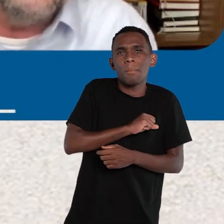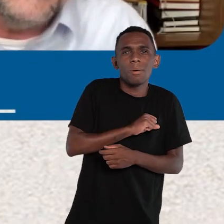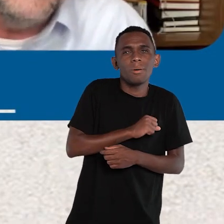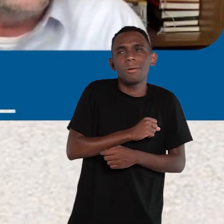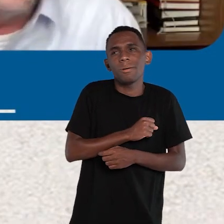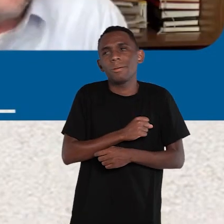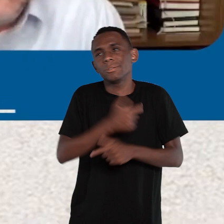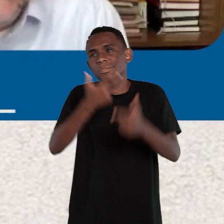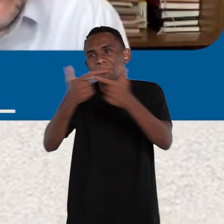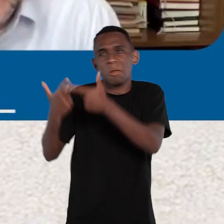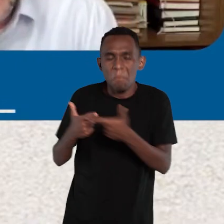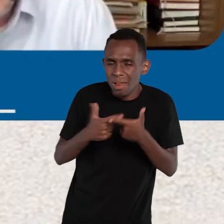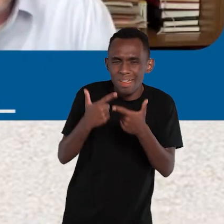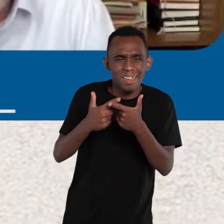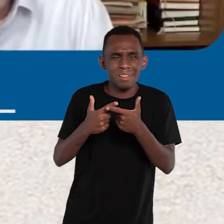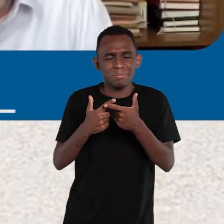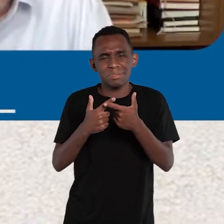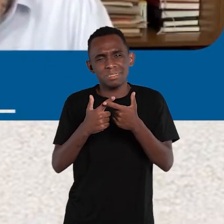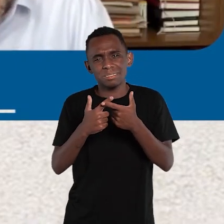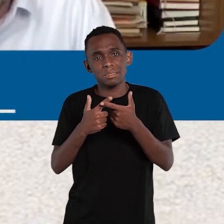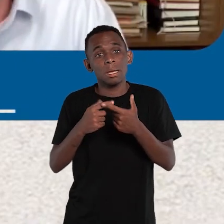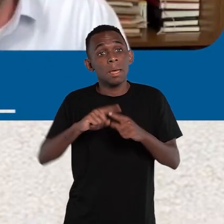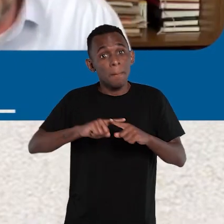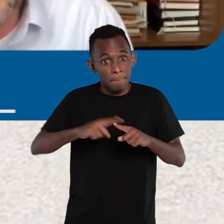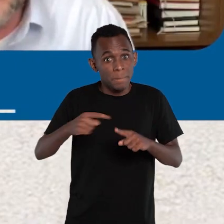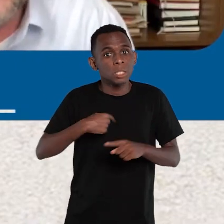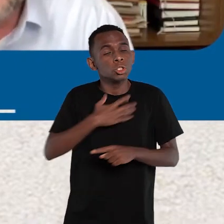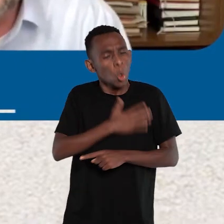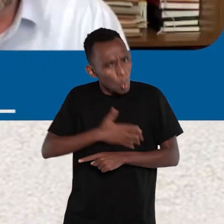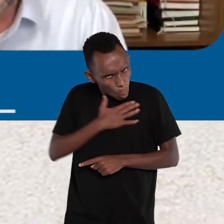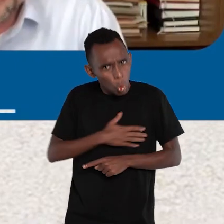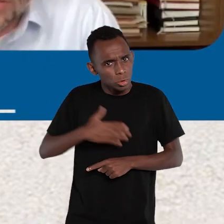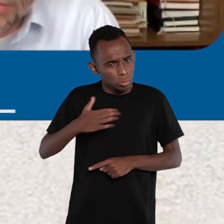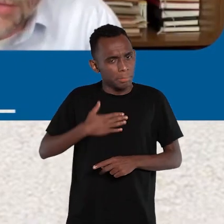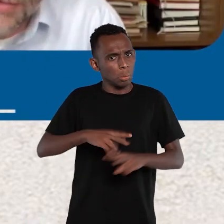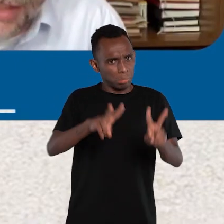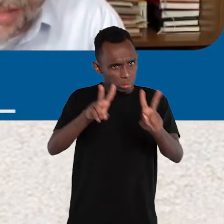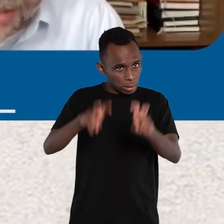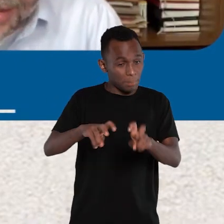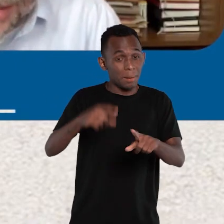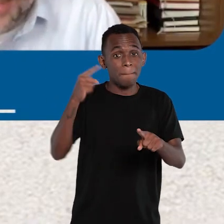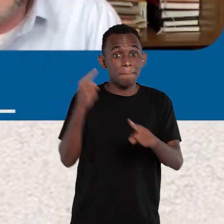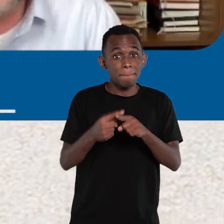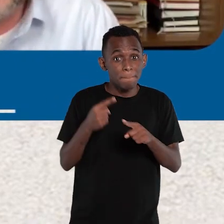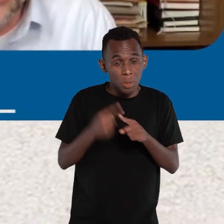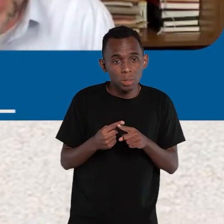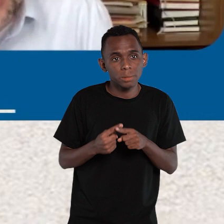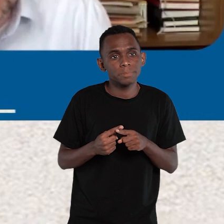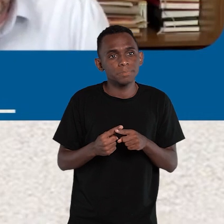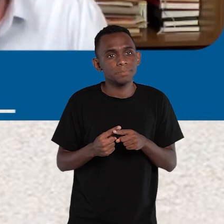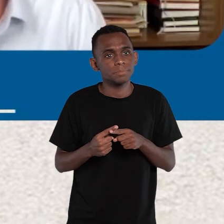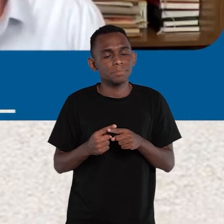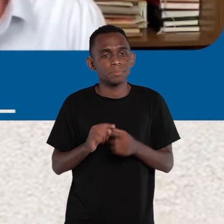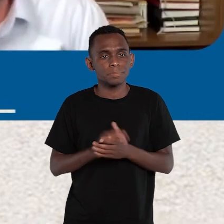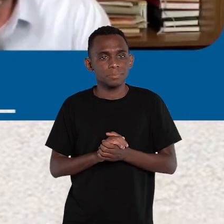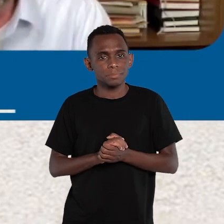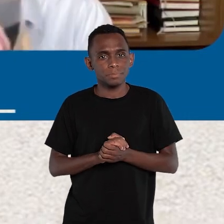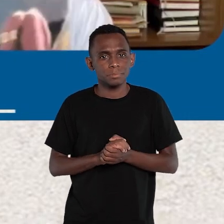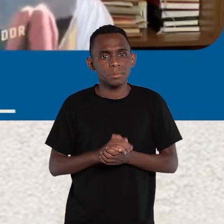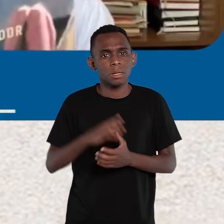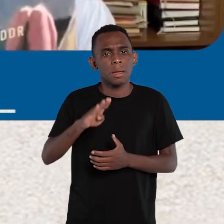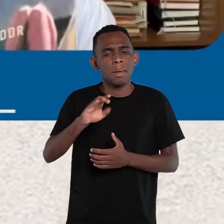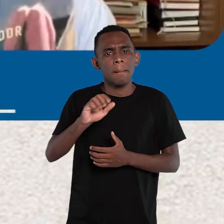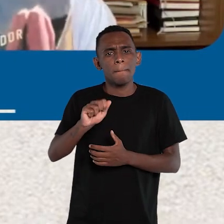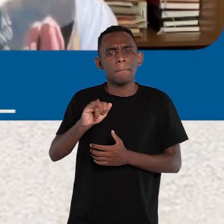Outras Desavenças, uma coisa assim, né? Mas eu gosto muito dos meus títulos, porque o caso, por exemplo, do Baixo